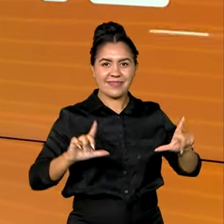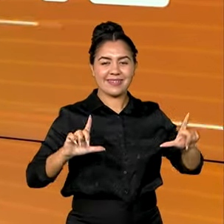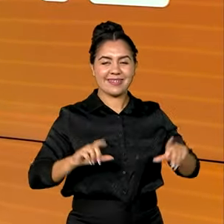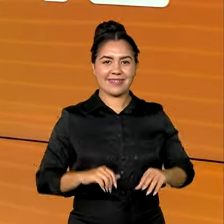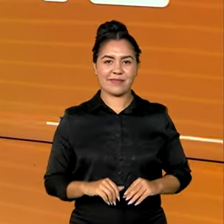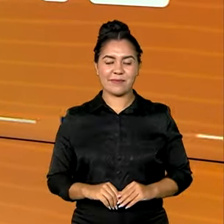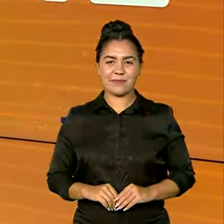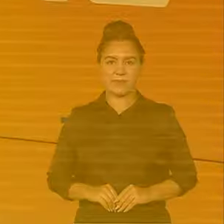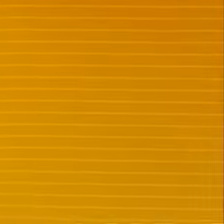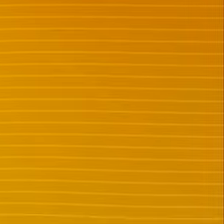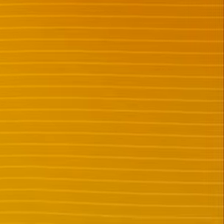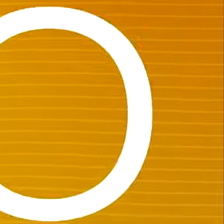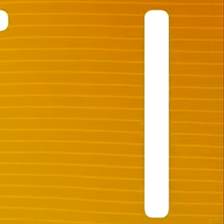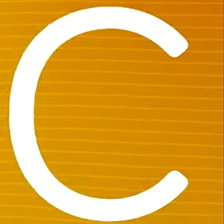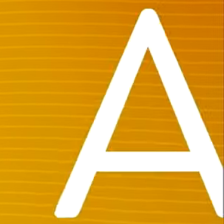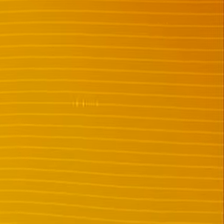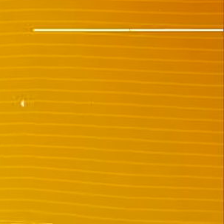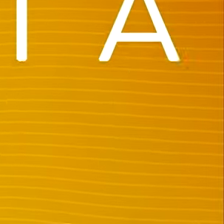agora.